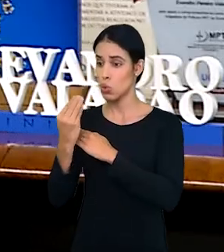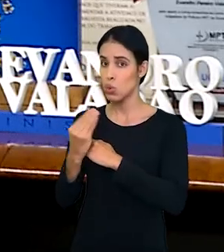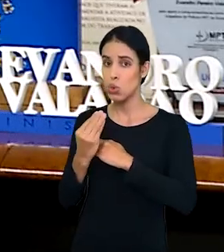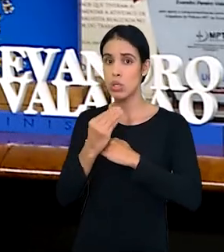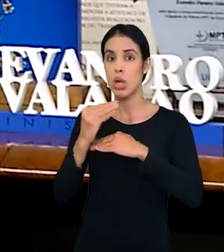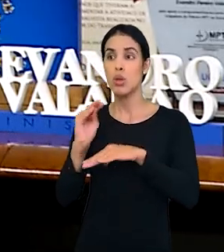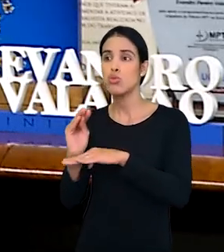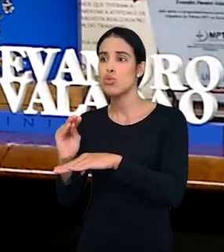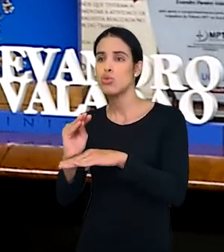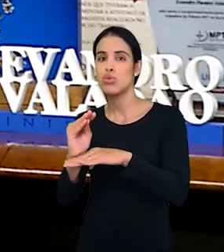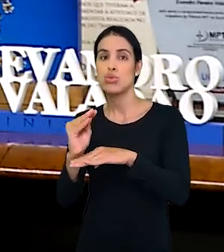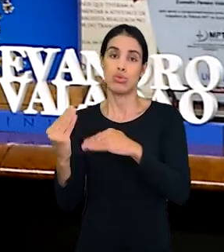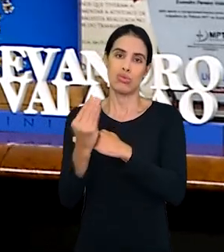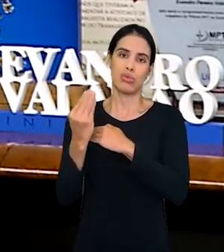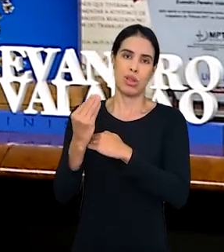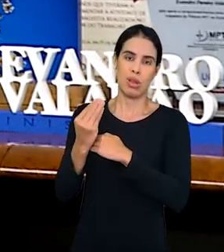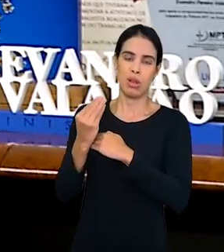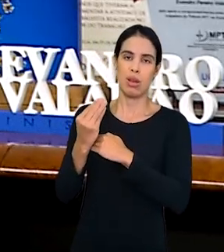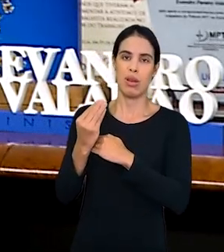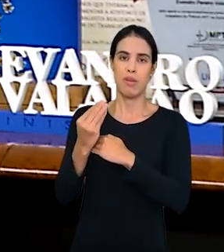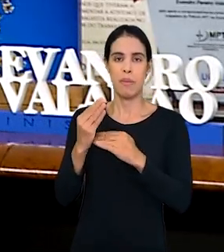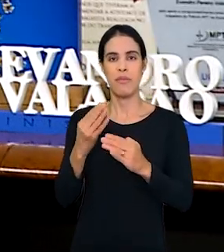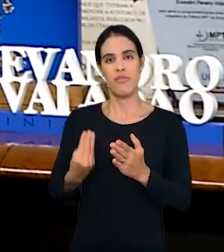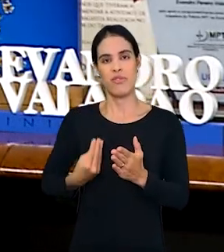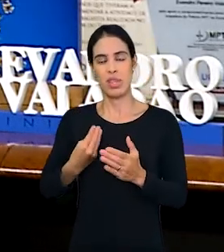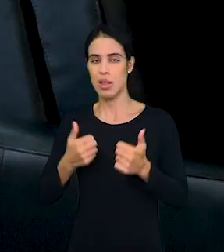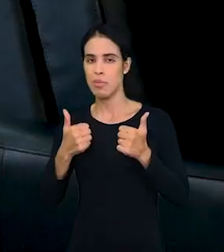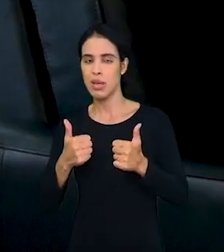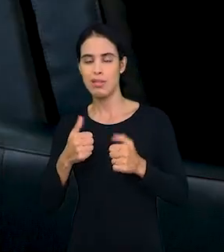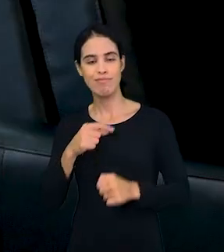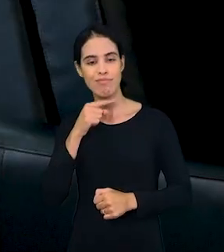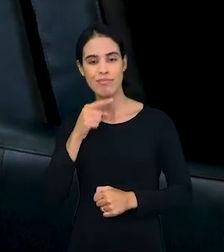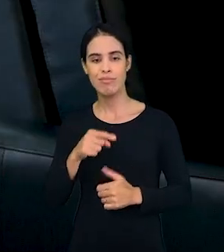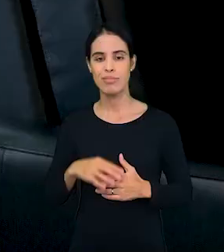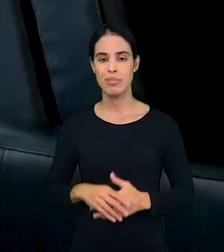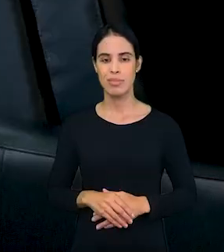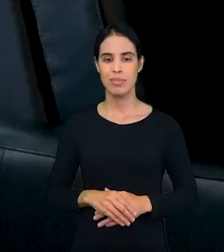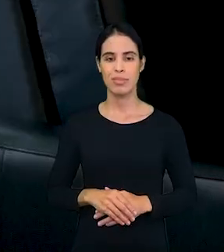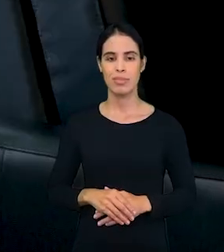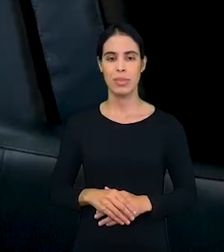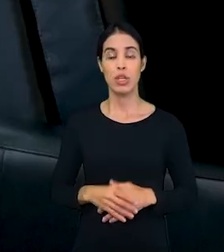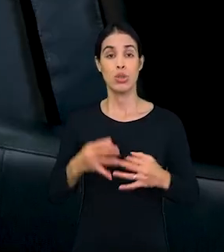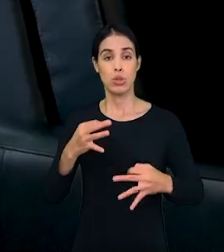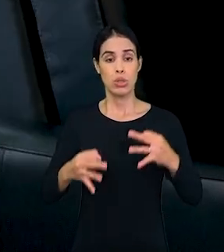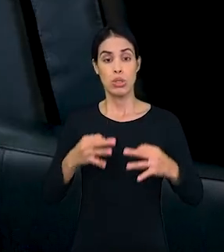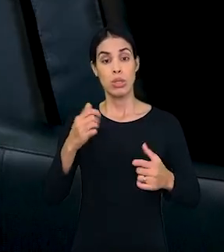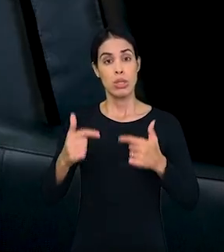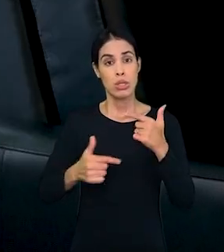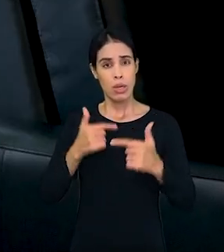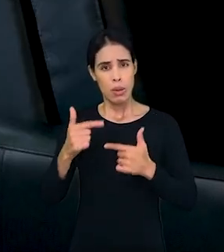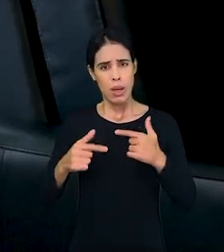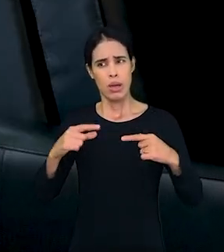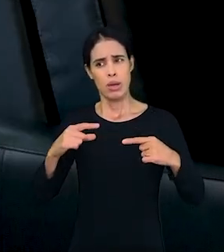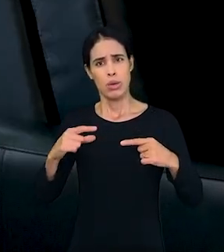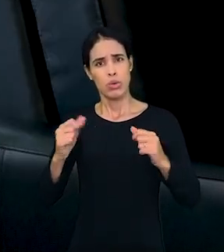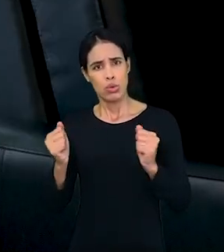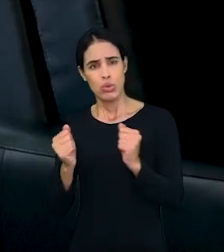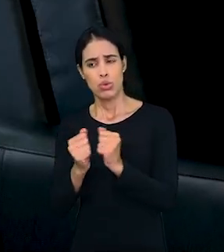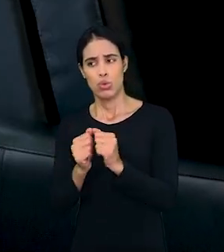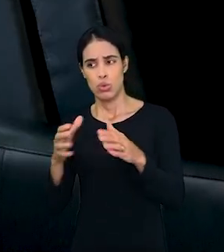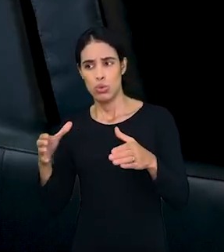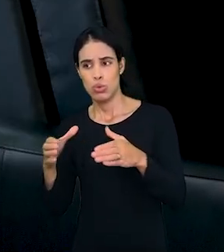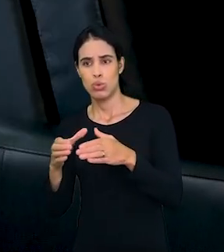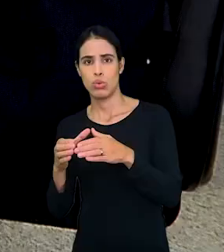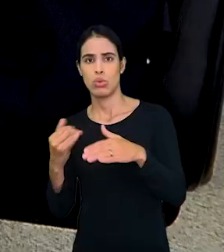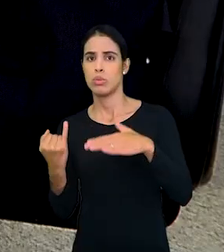se sustentar e de ter uma velhice tranquila. Como a Justiça do Trabalho tem atuado junto a outros órgãos